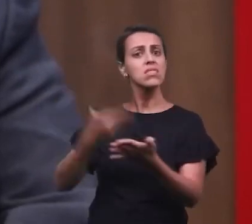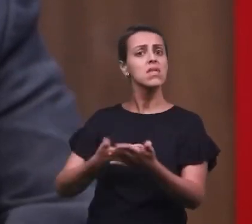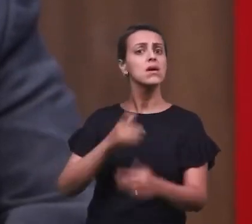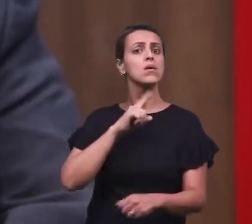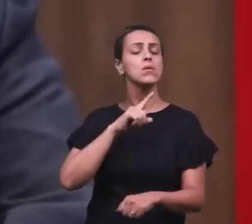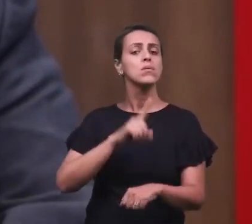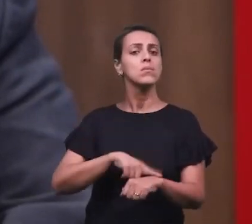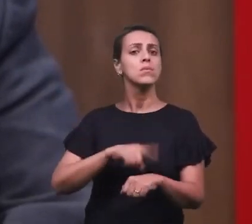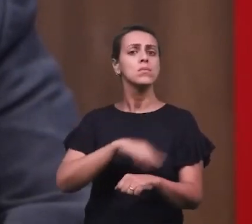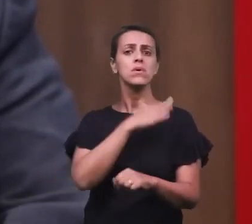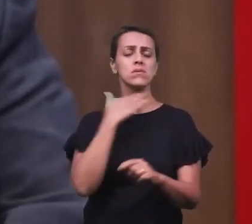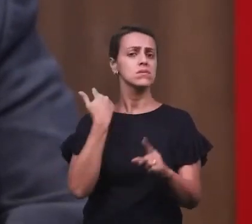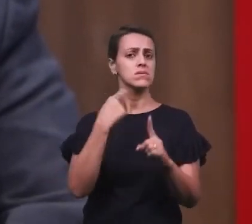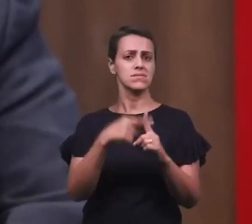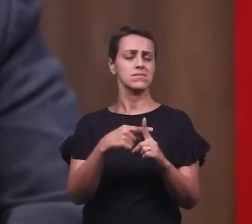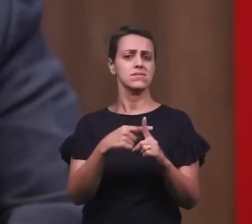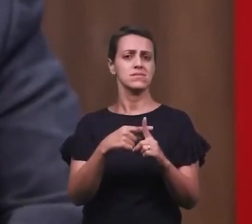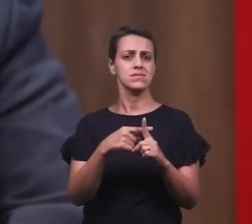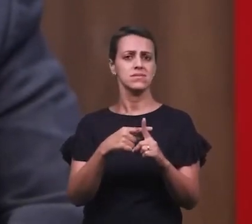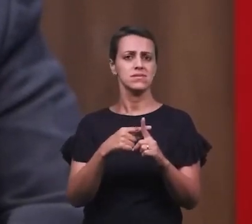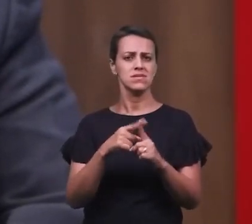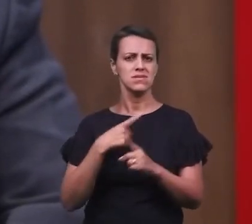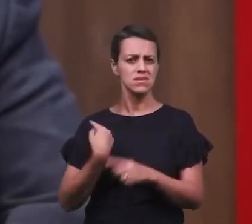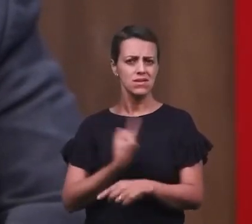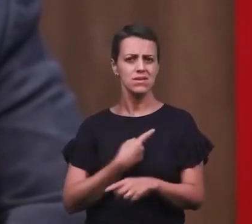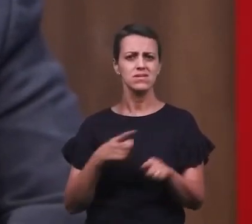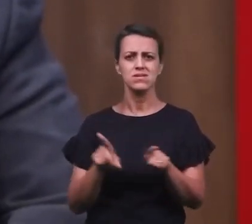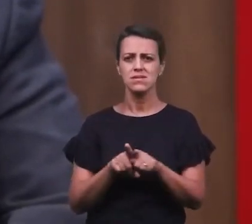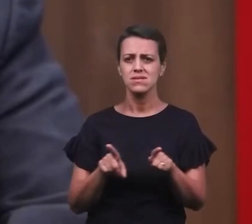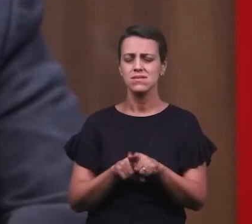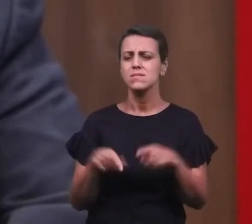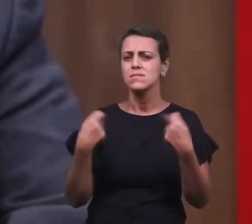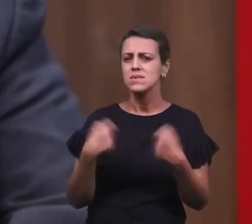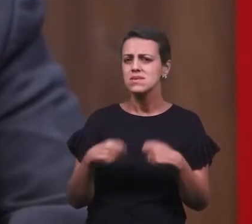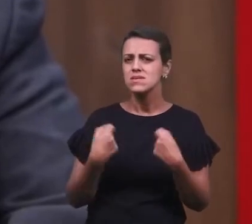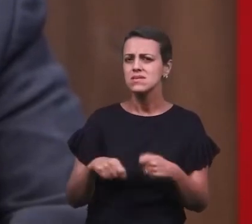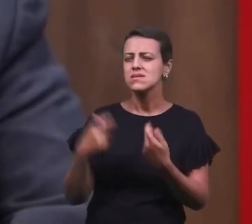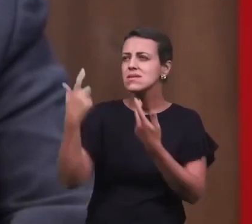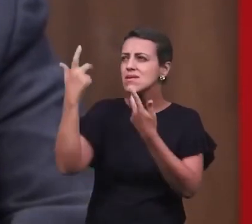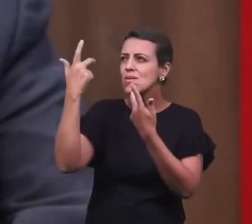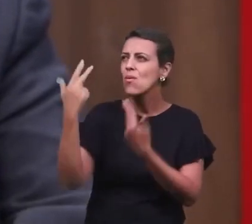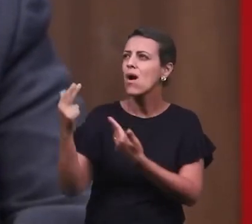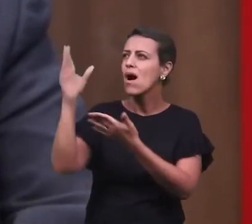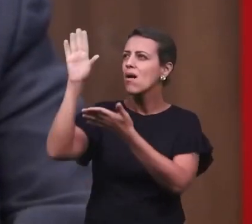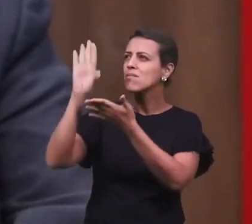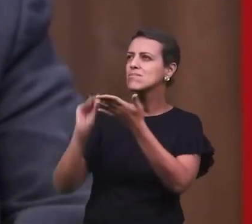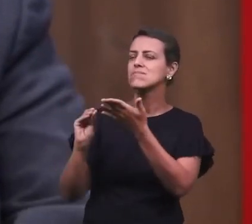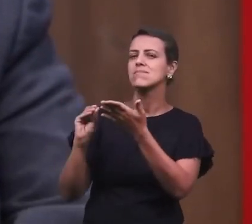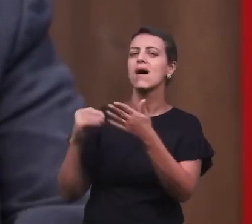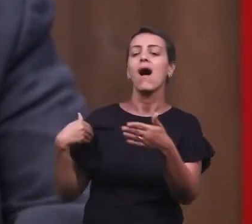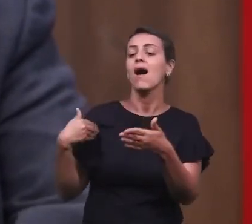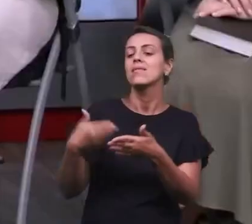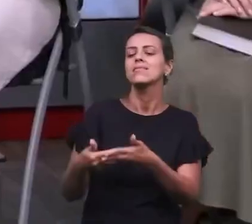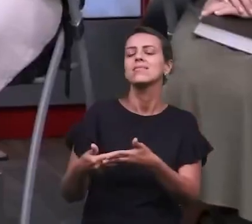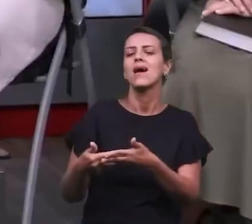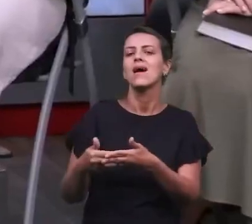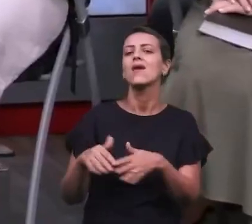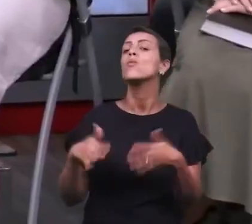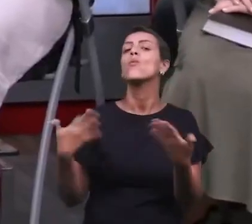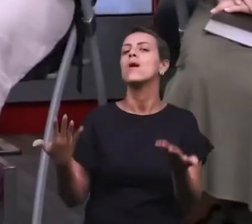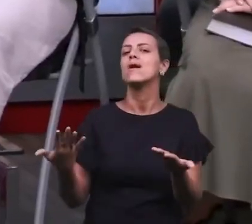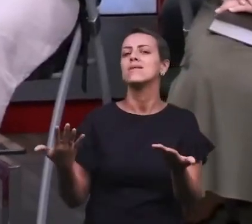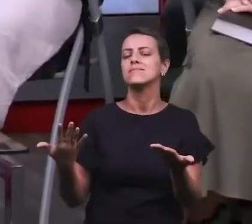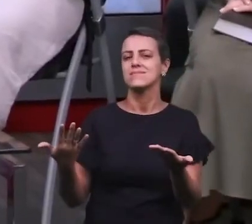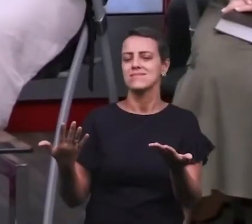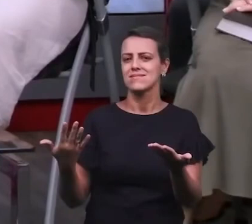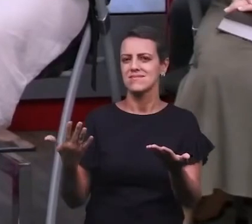se nós também formos envolvidos por essa mentalidade de Cristo, nós vamos ser obedientes até quando? Não é até a cruz, né? Porque a cruz ele já